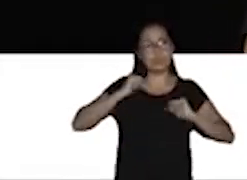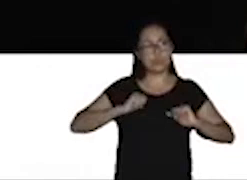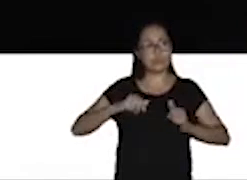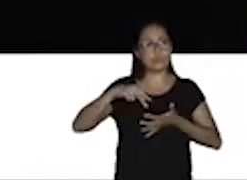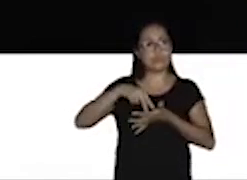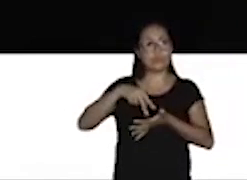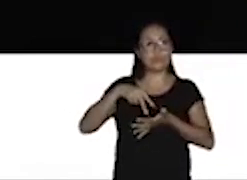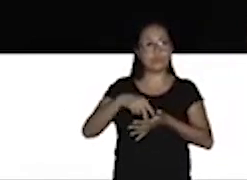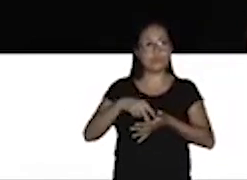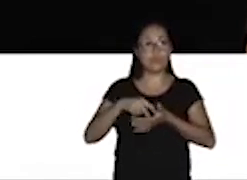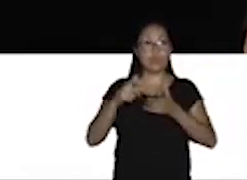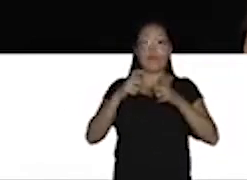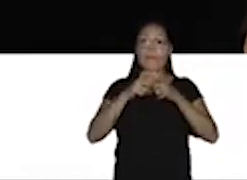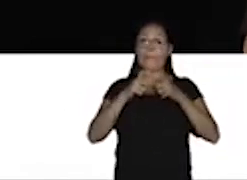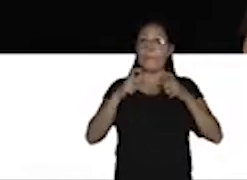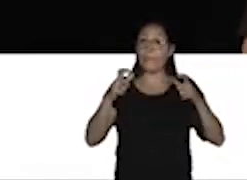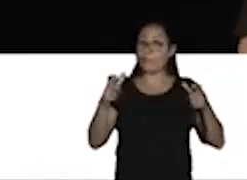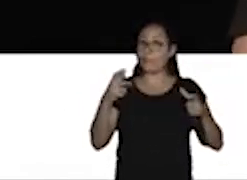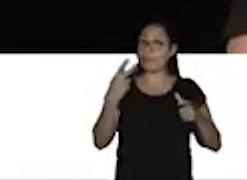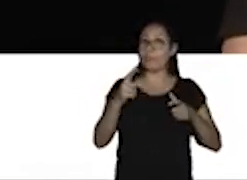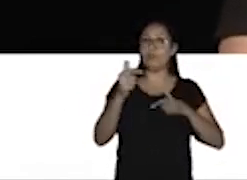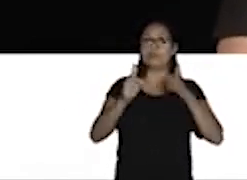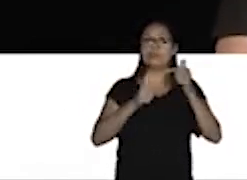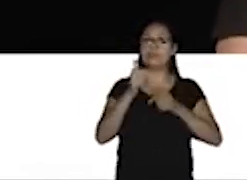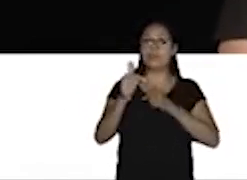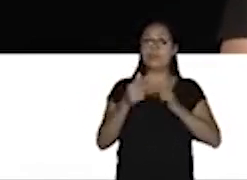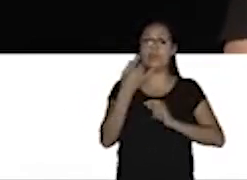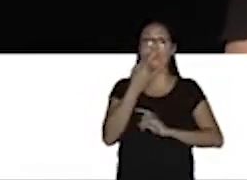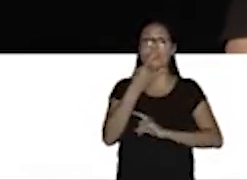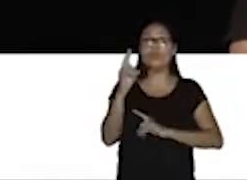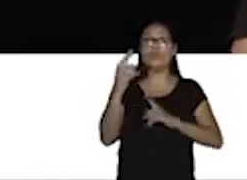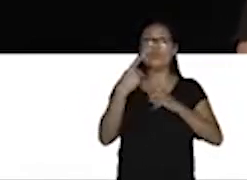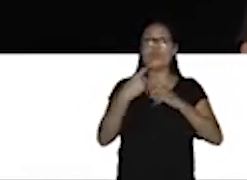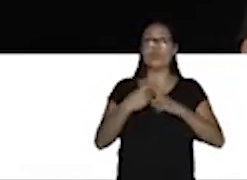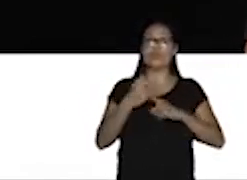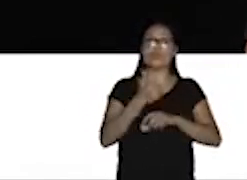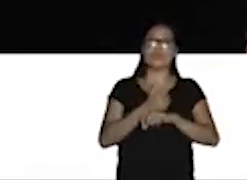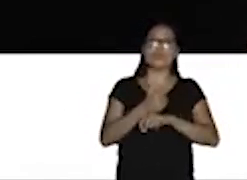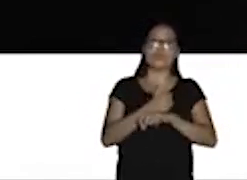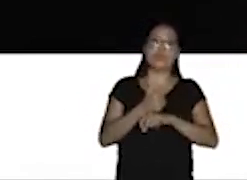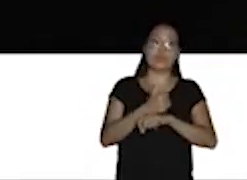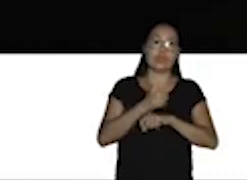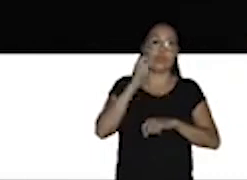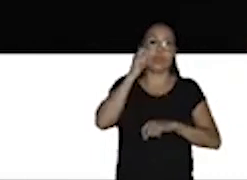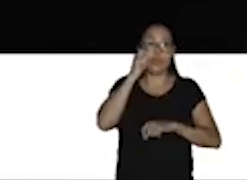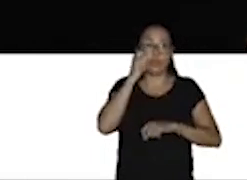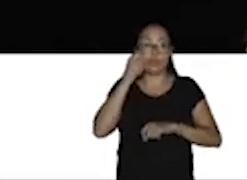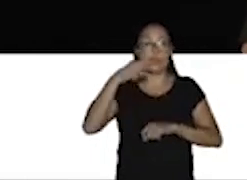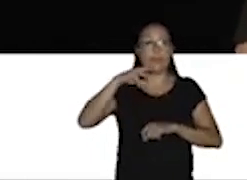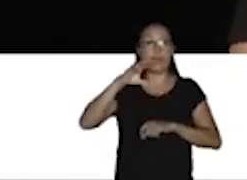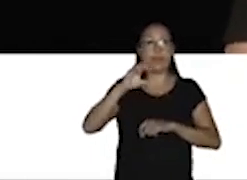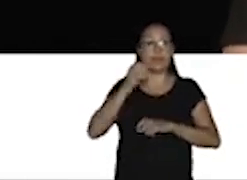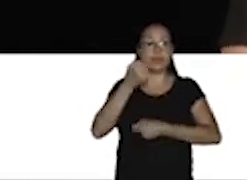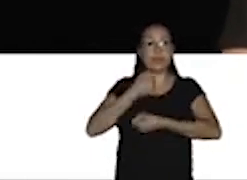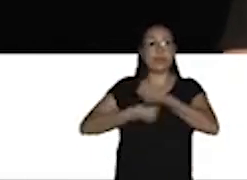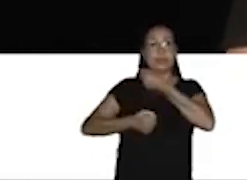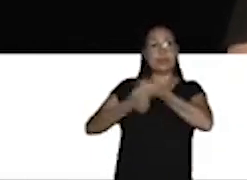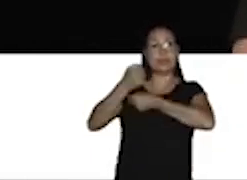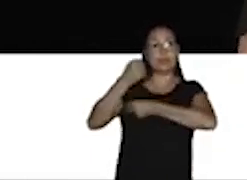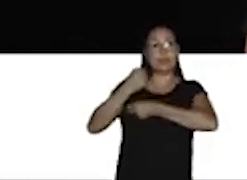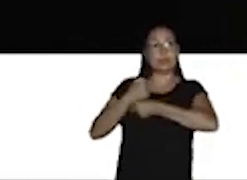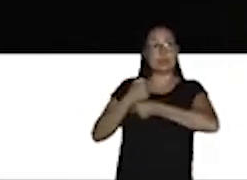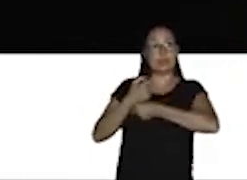palco. A maioria deles trabalhou pela última vez profissionalmente ao vivo em março do ano passado, então é quase um ano